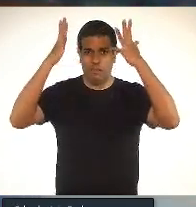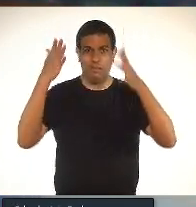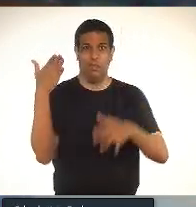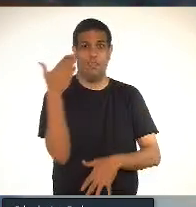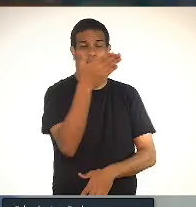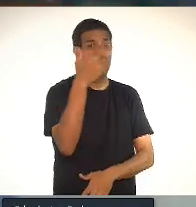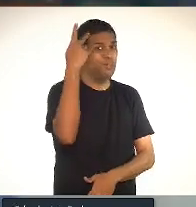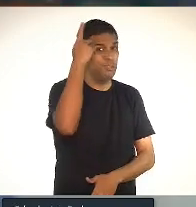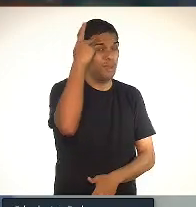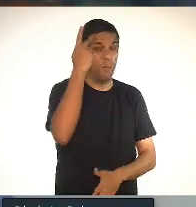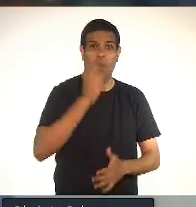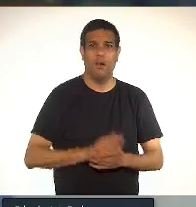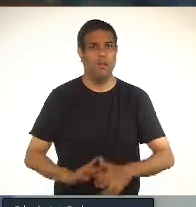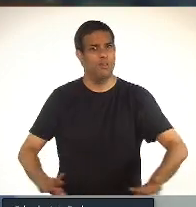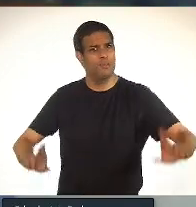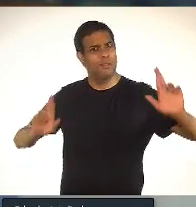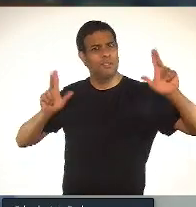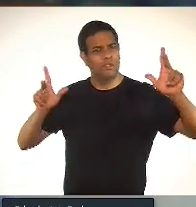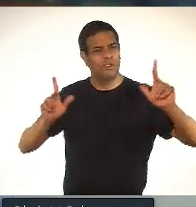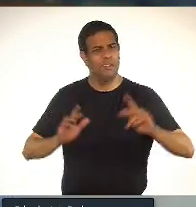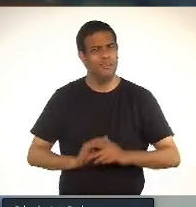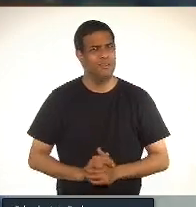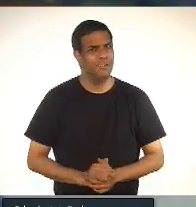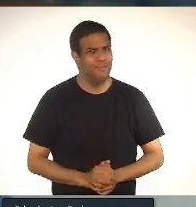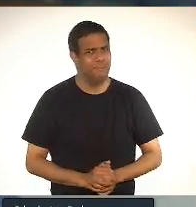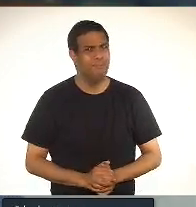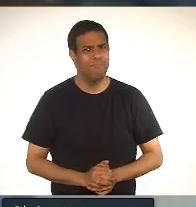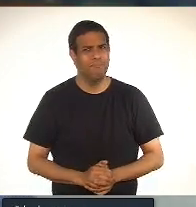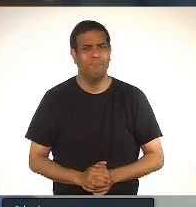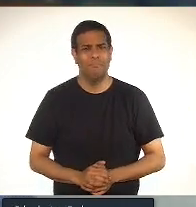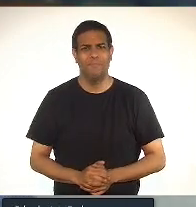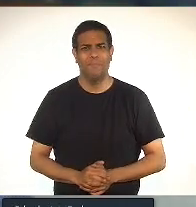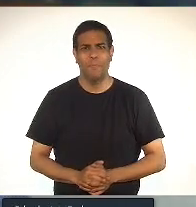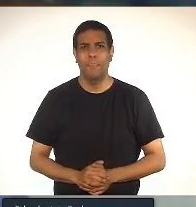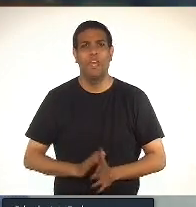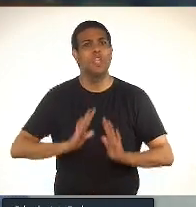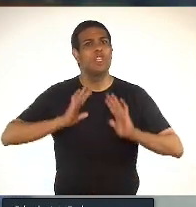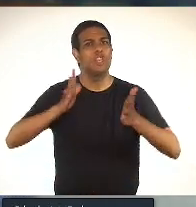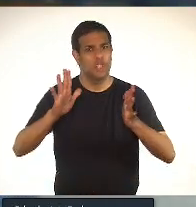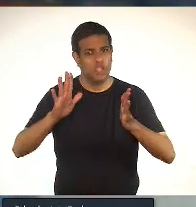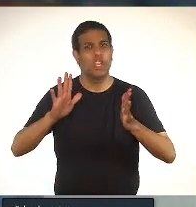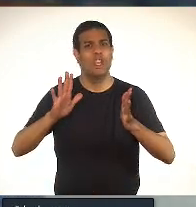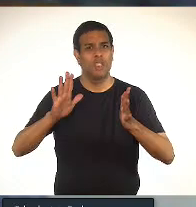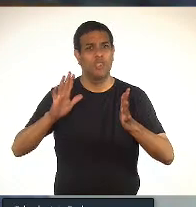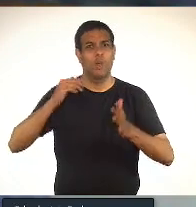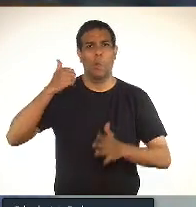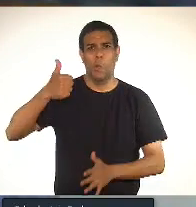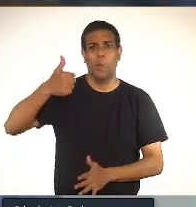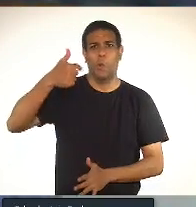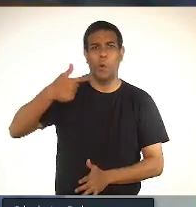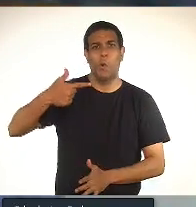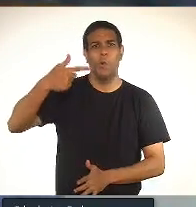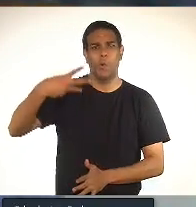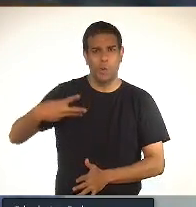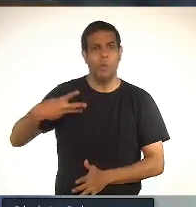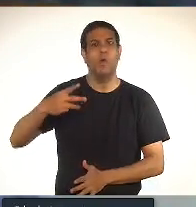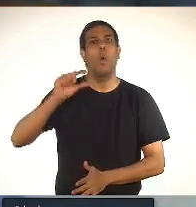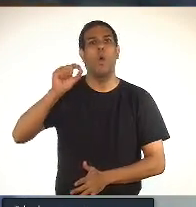Paulo, porque assisti 3 vitórias de esquerda em São